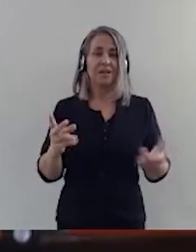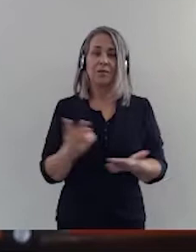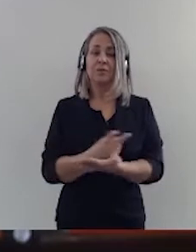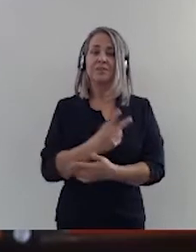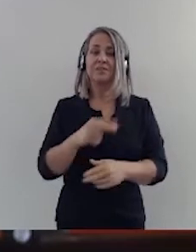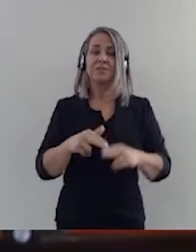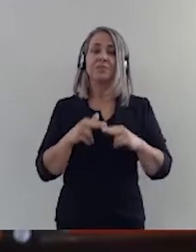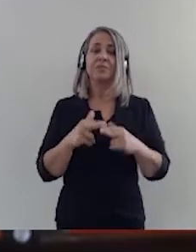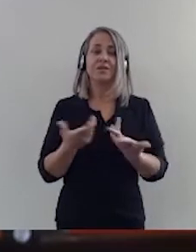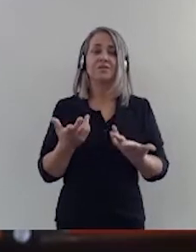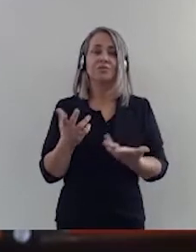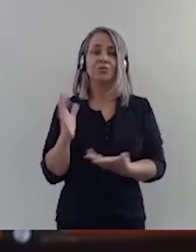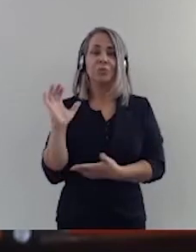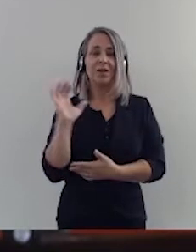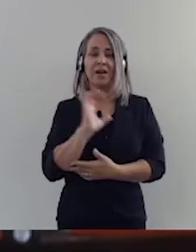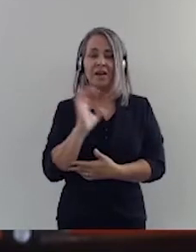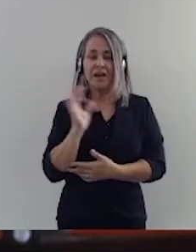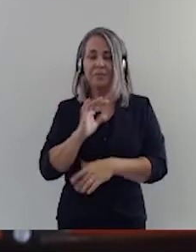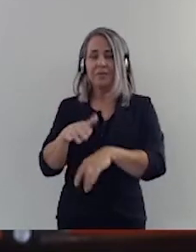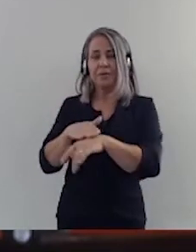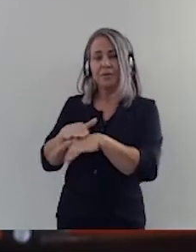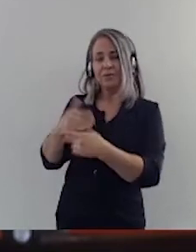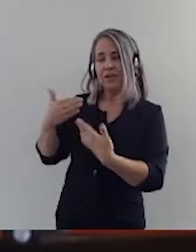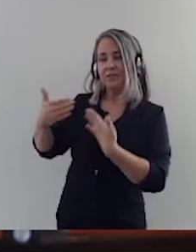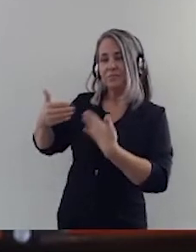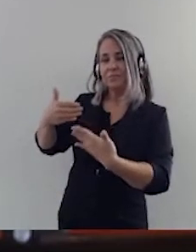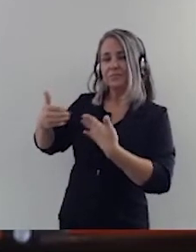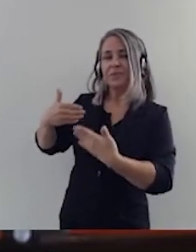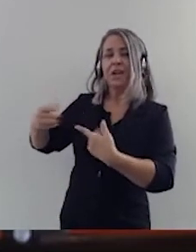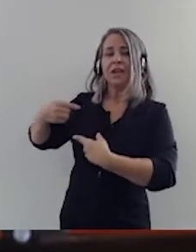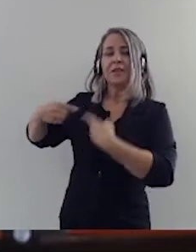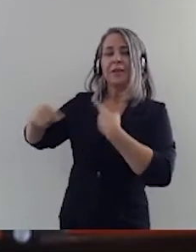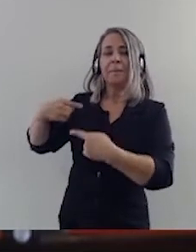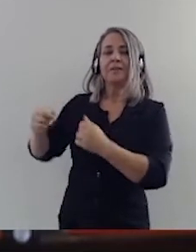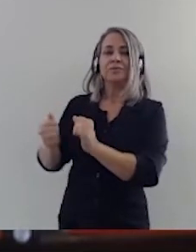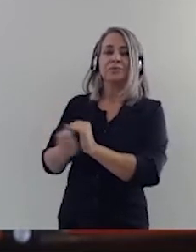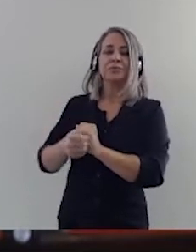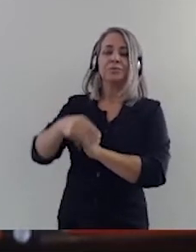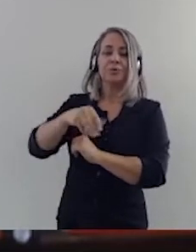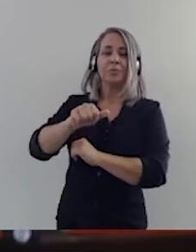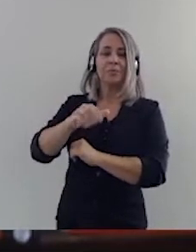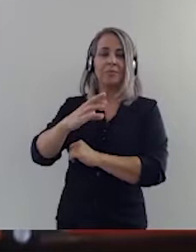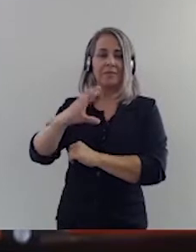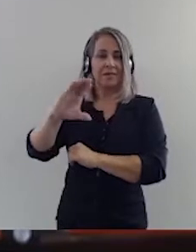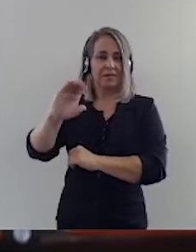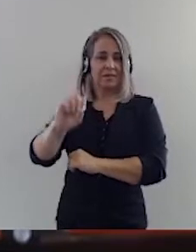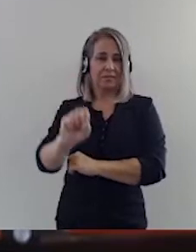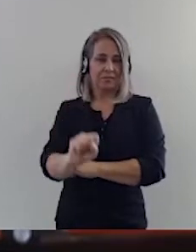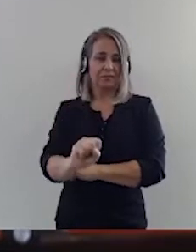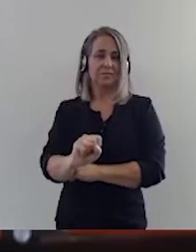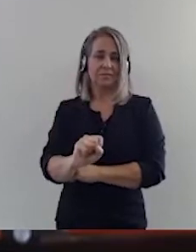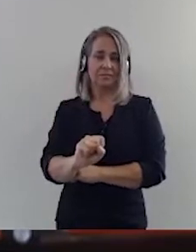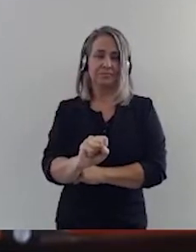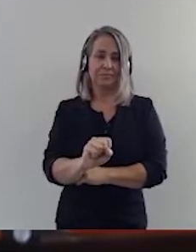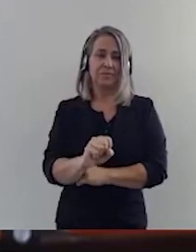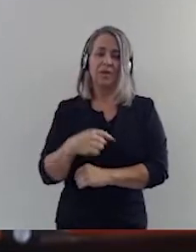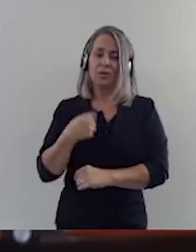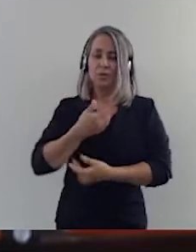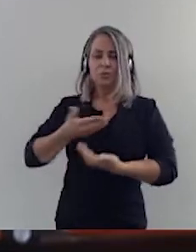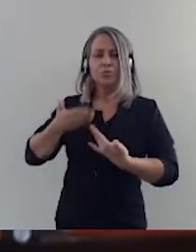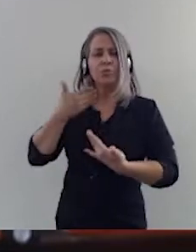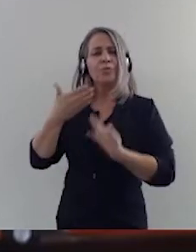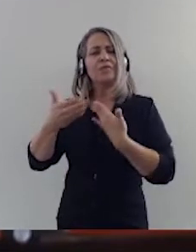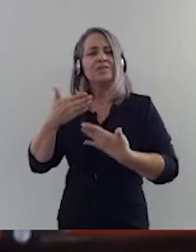uma brevíssima conversa e debate com o nosso eminentíssimo Marcos Vinícius Furtado Coelho.